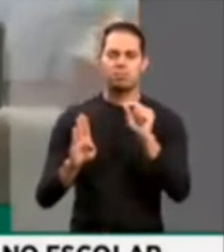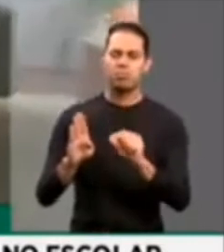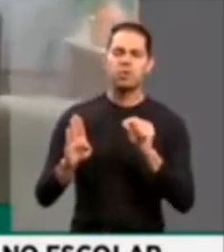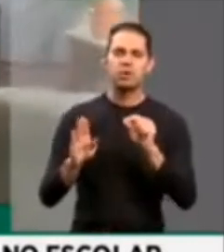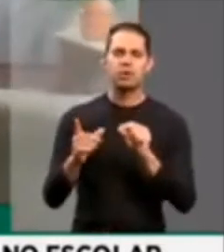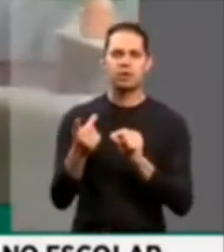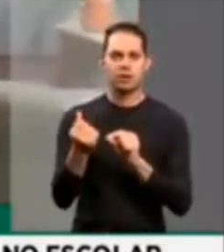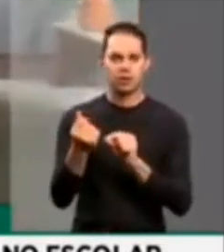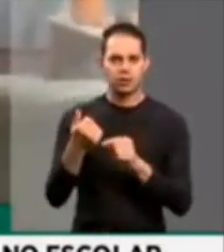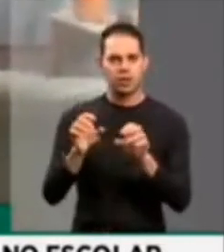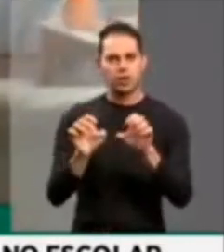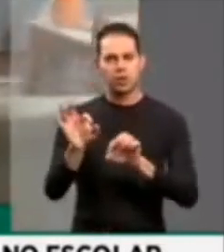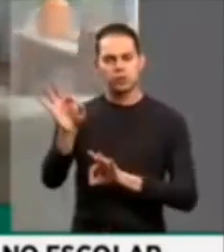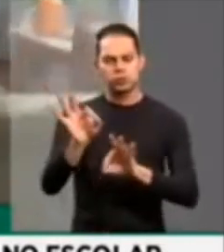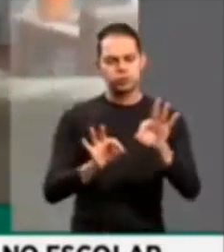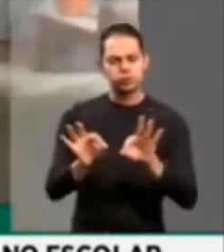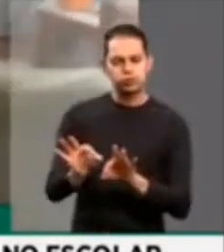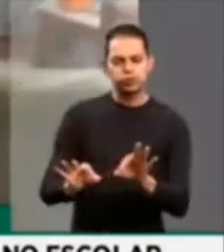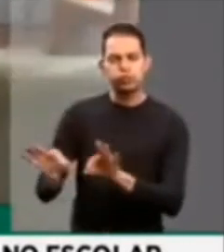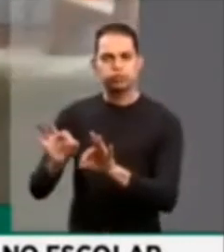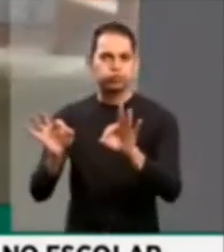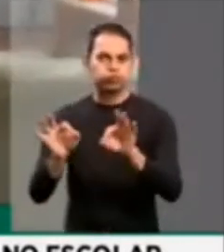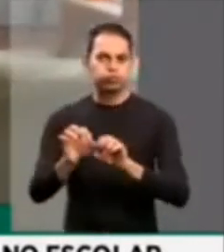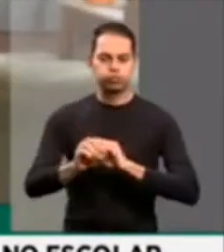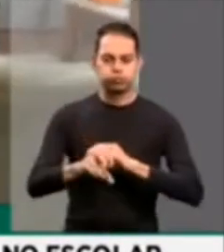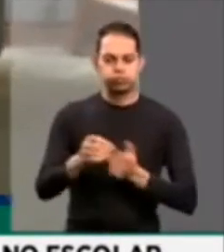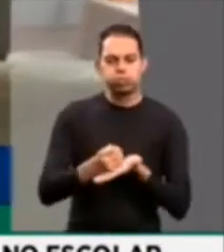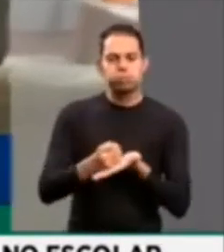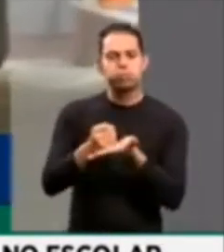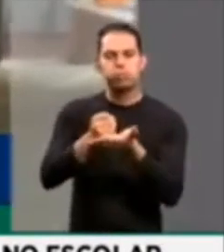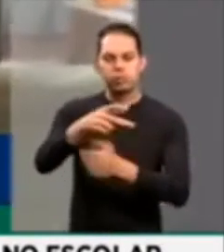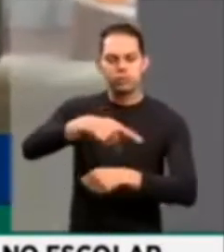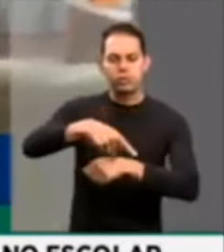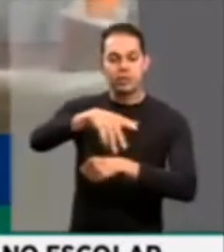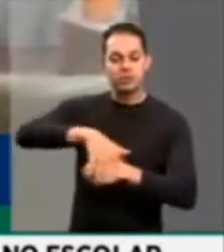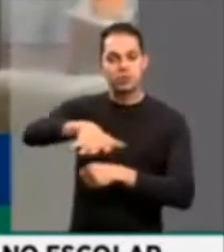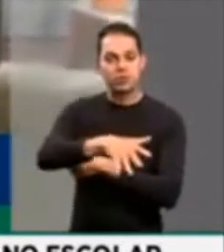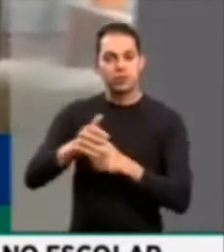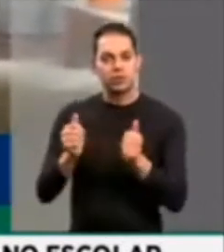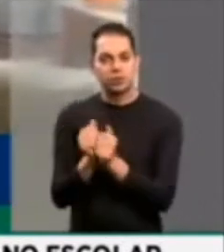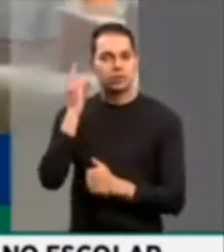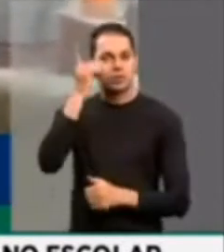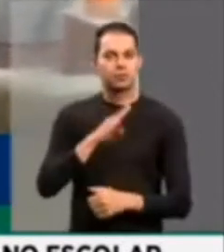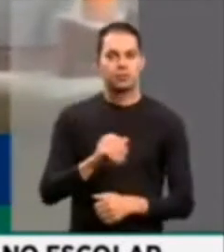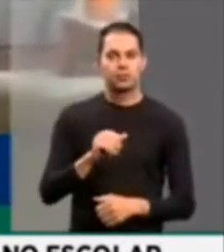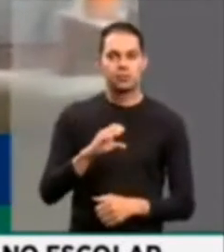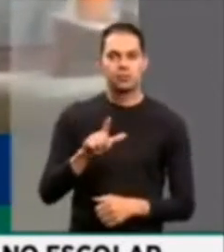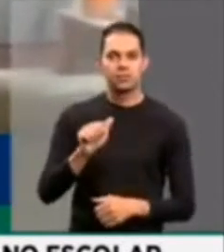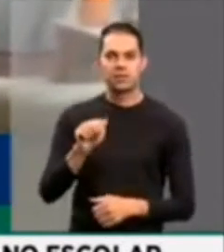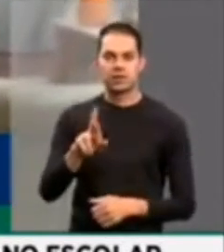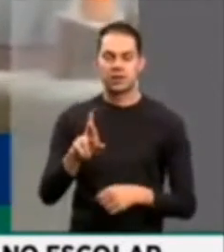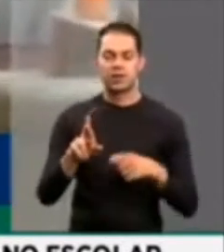recurso que consegue estruturar e fazer sobreviver a nossa educação básica em todo o país. Deputado Bacelar presidiu a comissão de